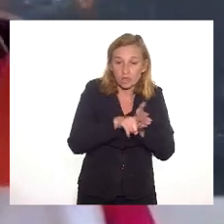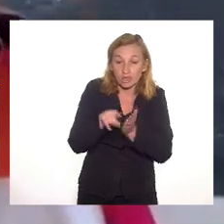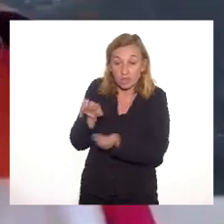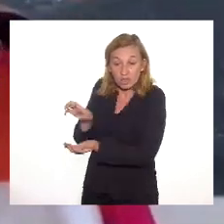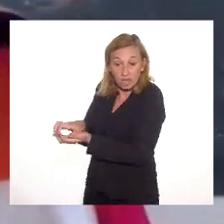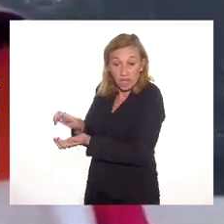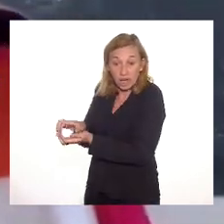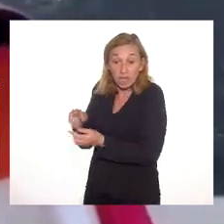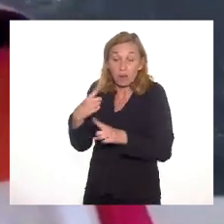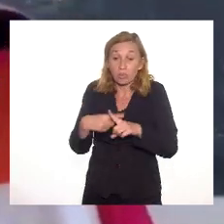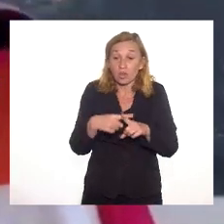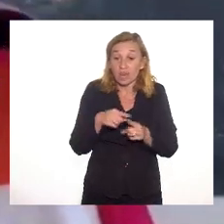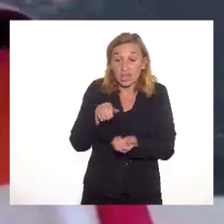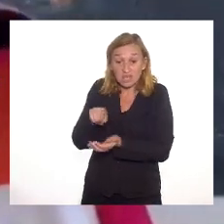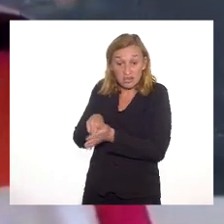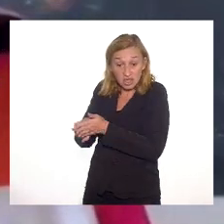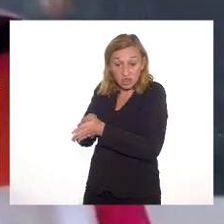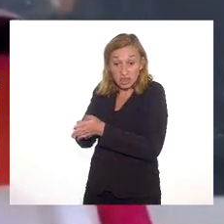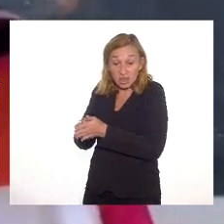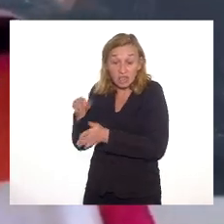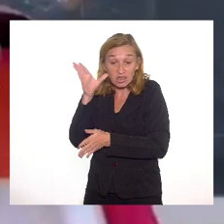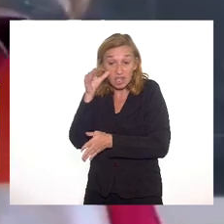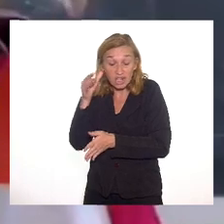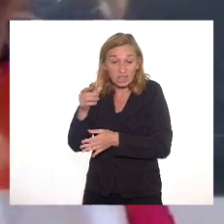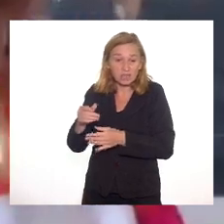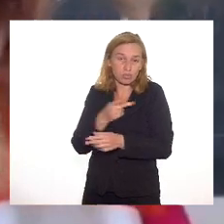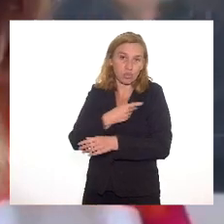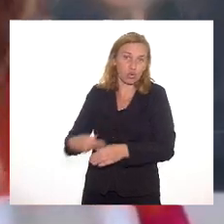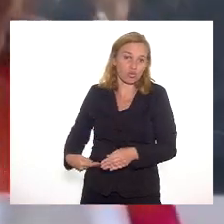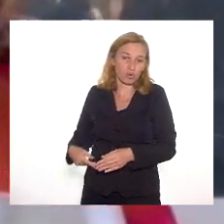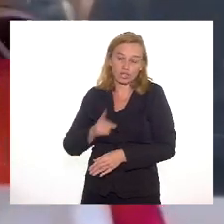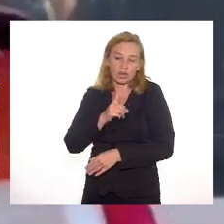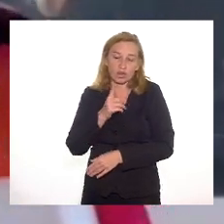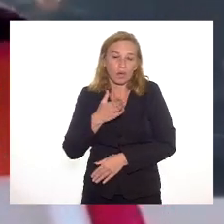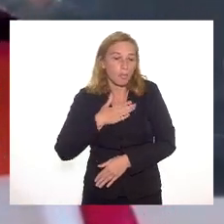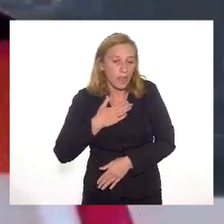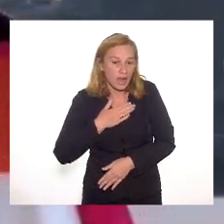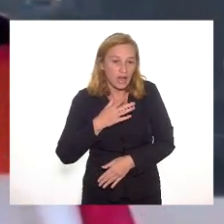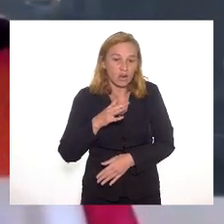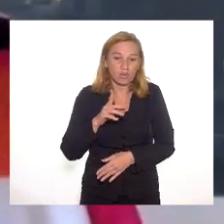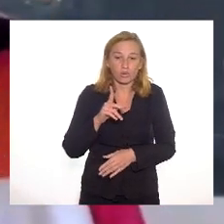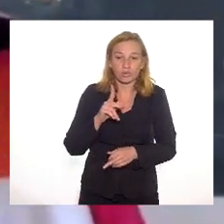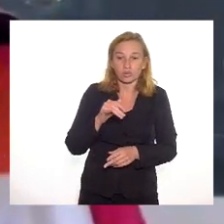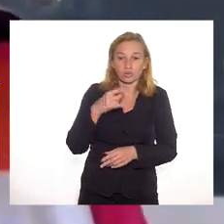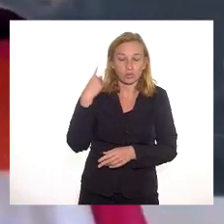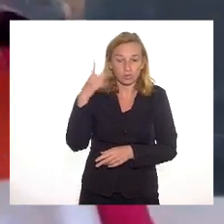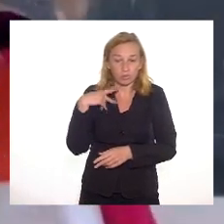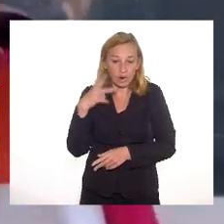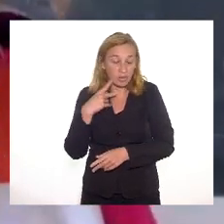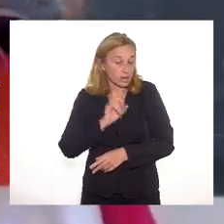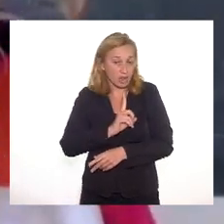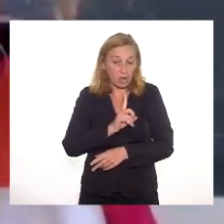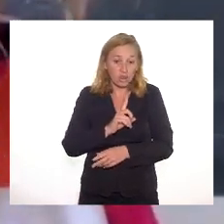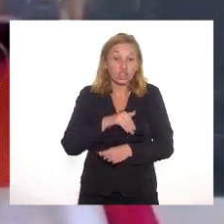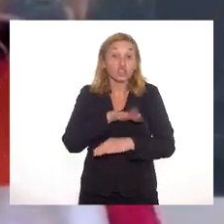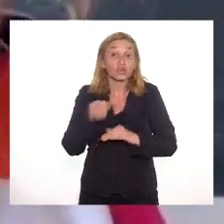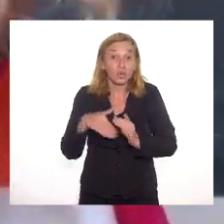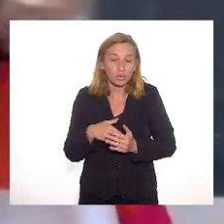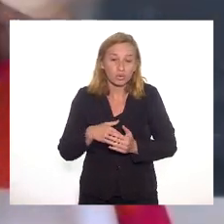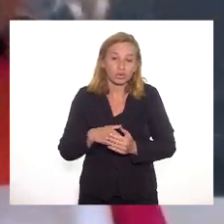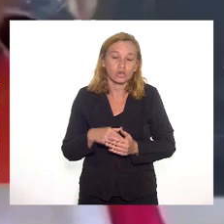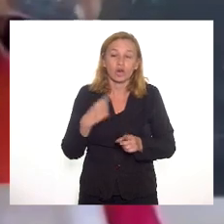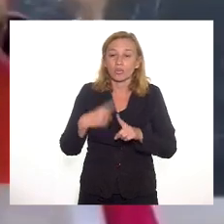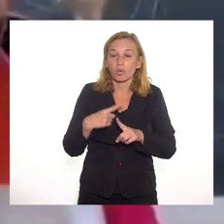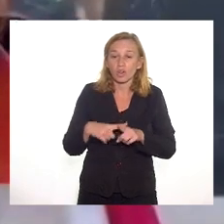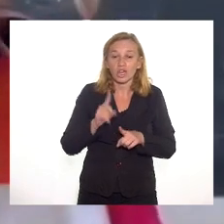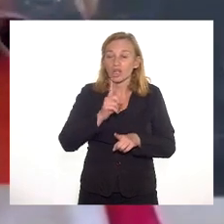Jacarezinho, porque essa investigação é de interesse público. Não é só de interesse meu, não é só de interesse desse parlamento. É do interesse de todos, porque